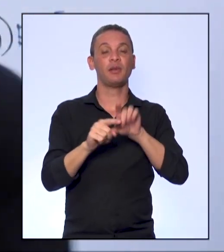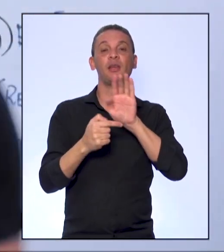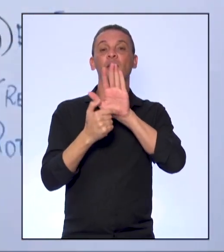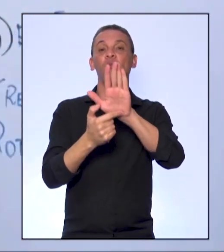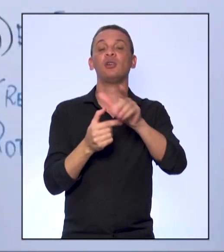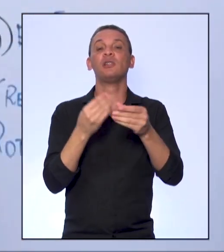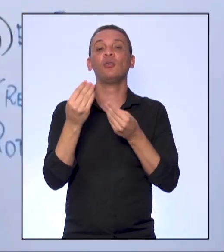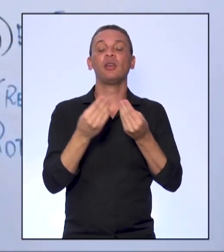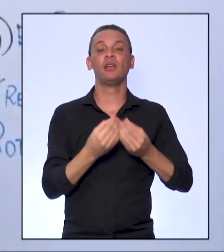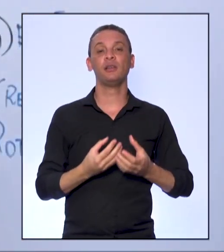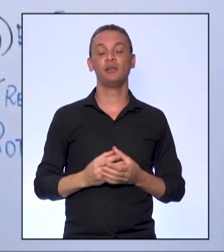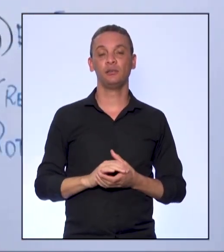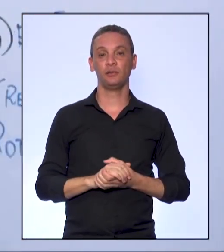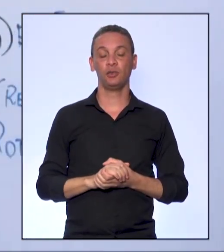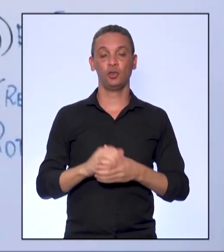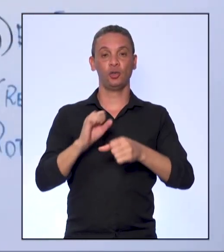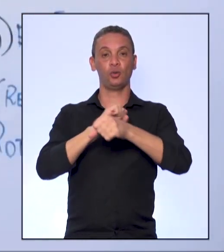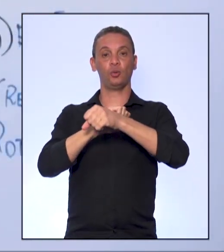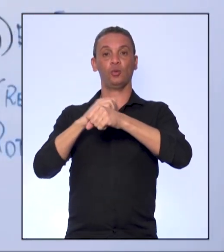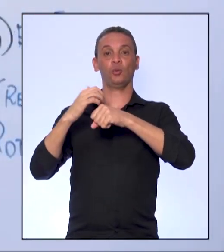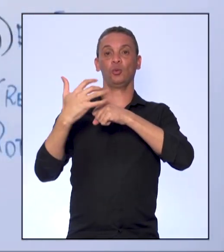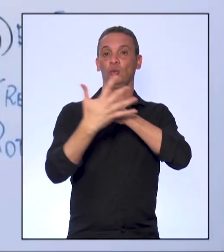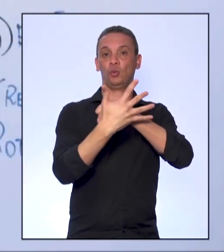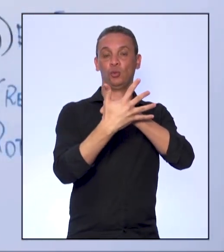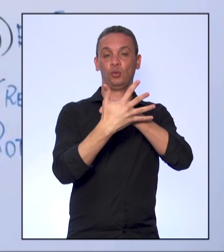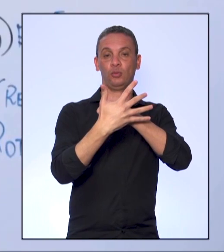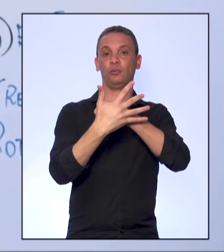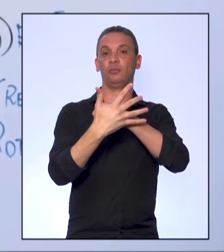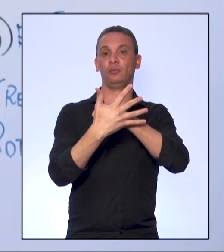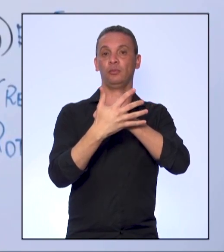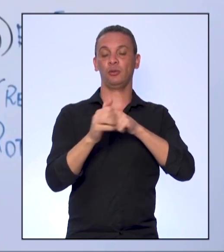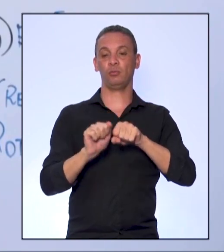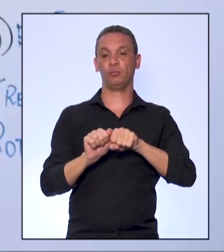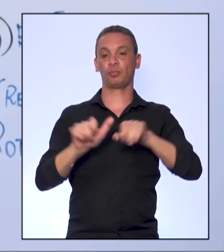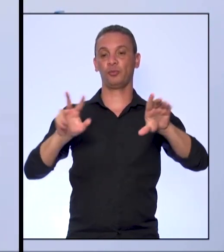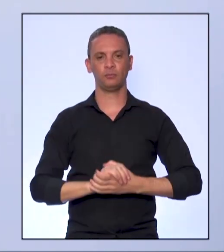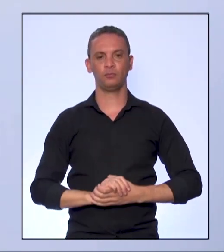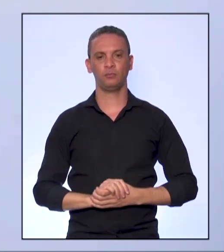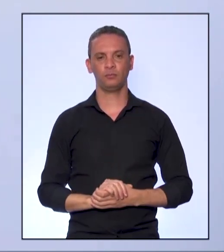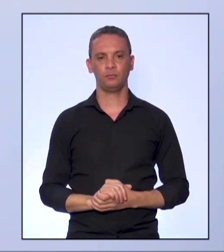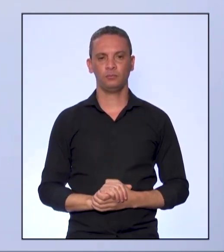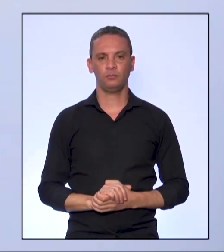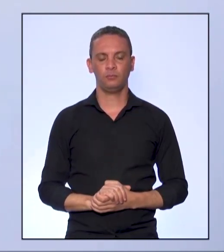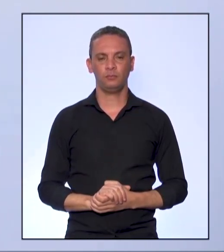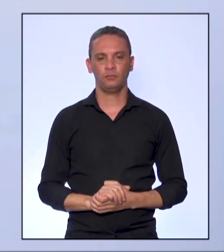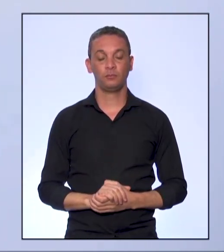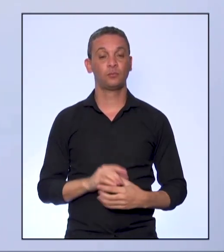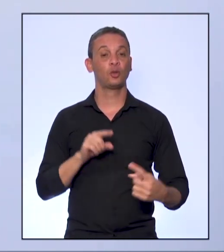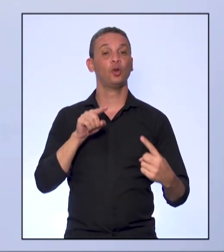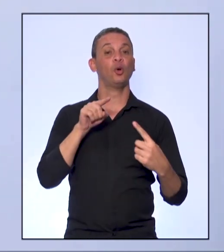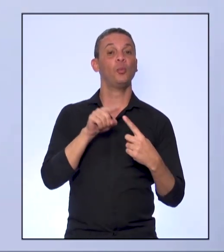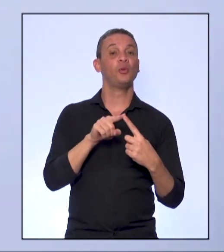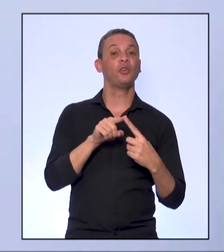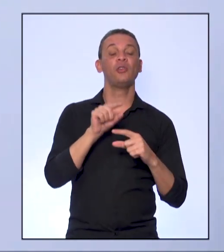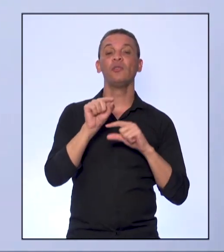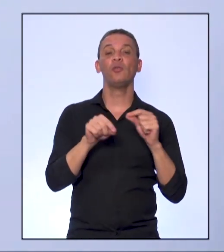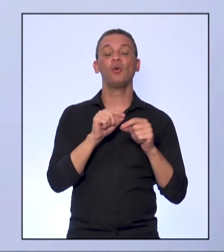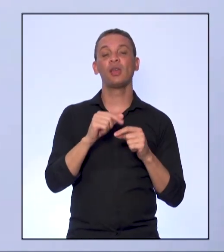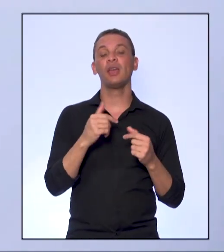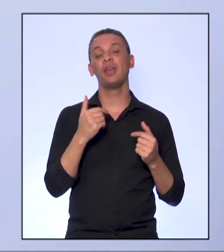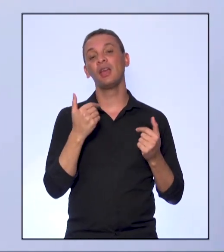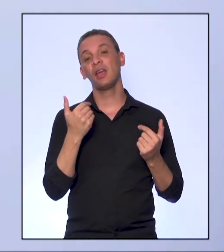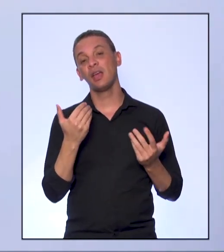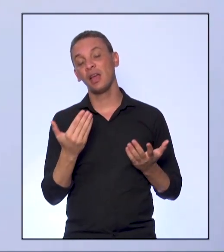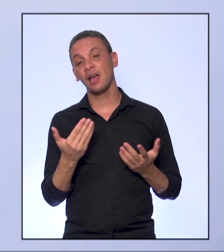mostrar como o coronavírus, ele se replica, tá? O objetivo aqui não é ver coisa